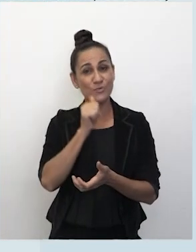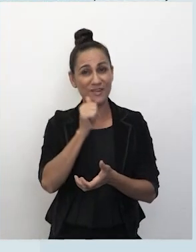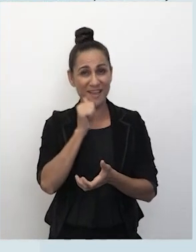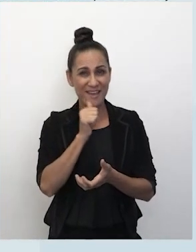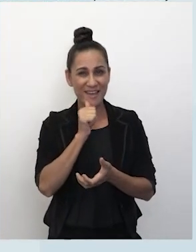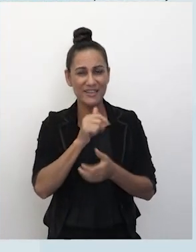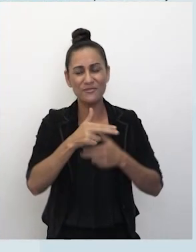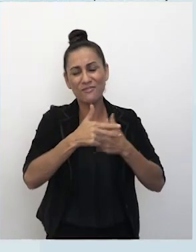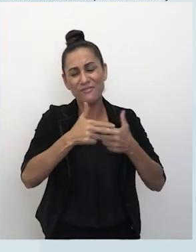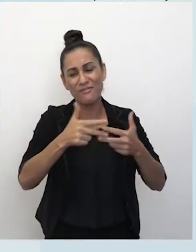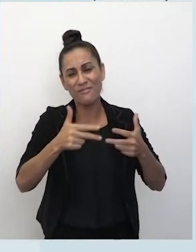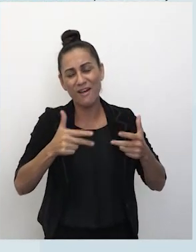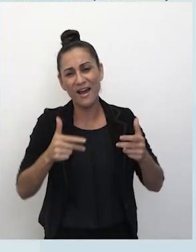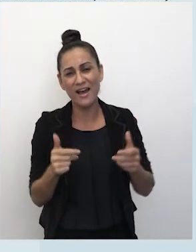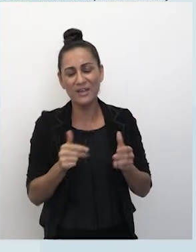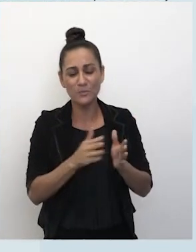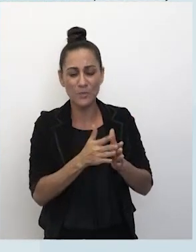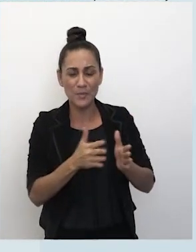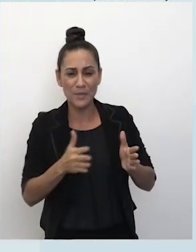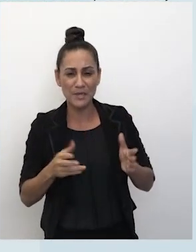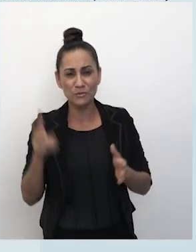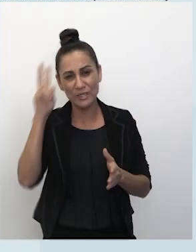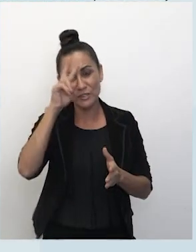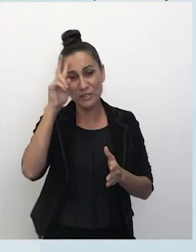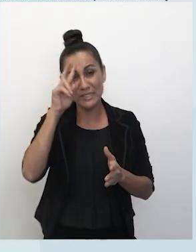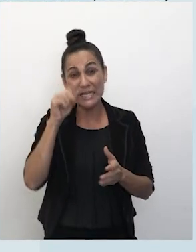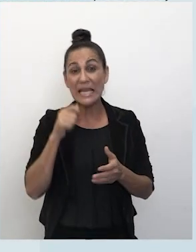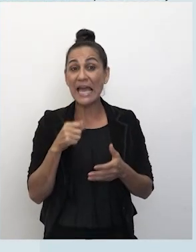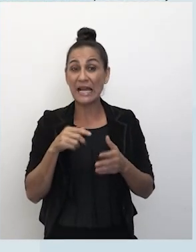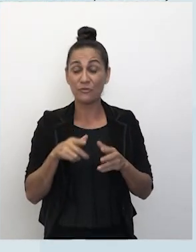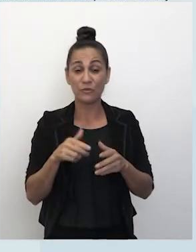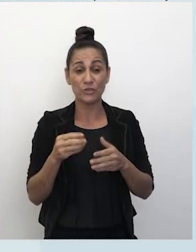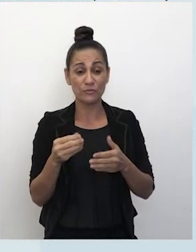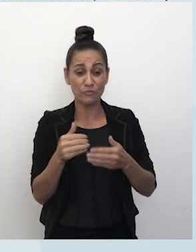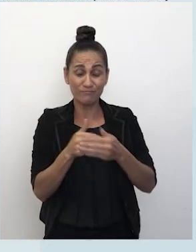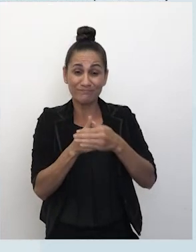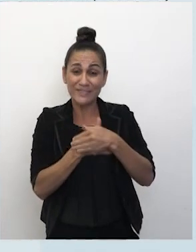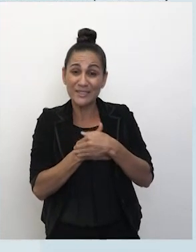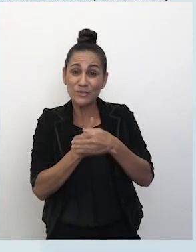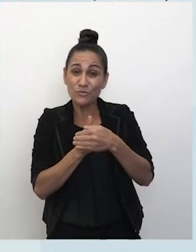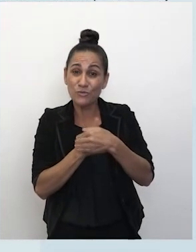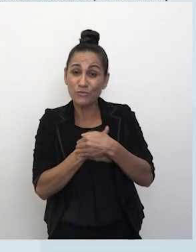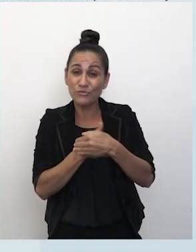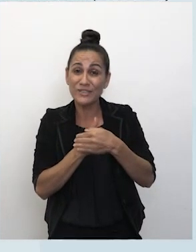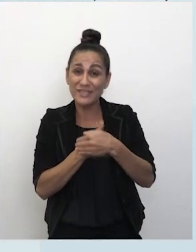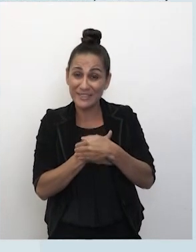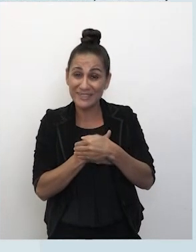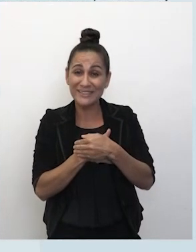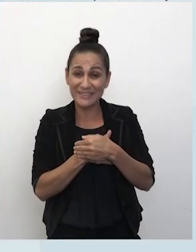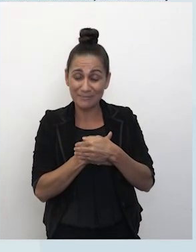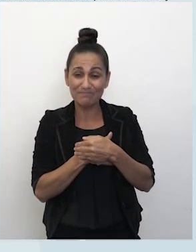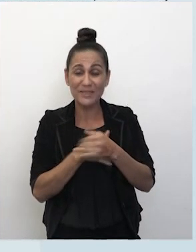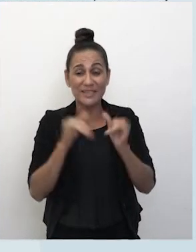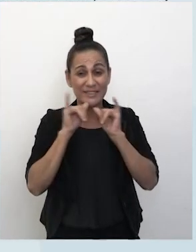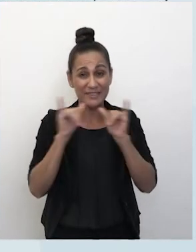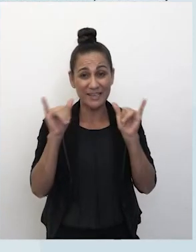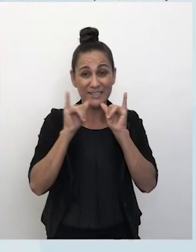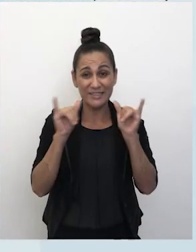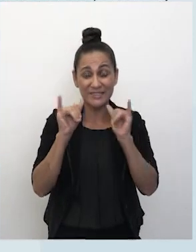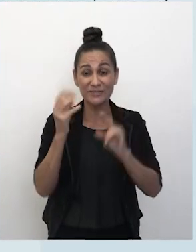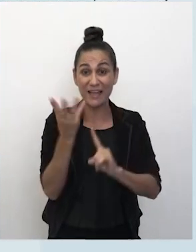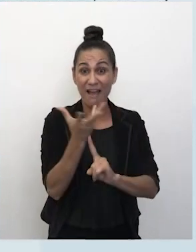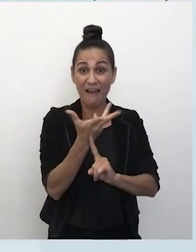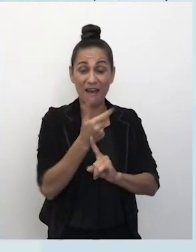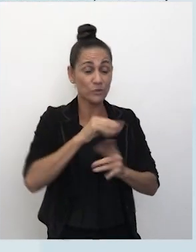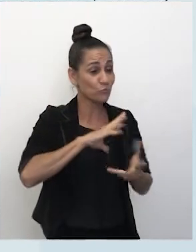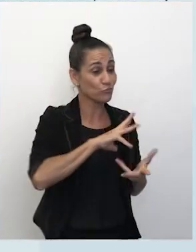de várias temporalidades históricas, elas foram meio que omitidas da narrativa maior da história da arte